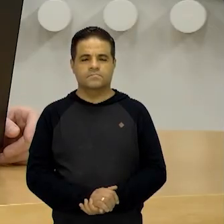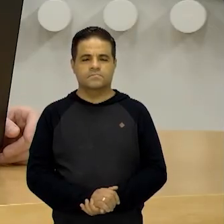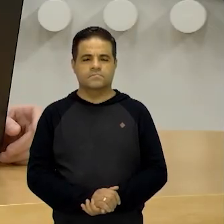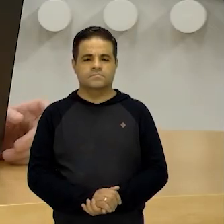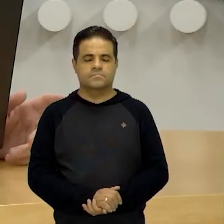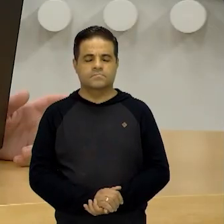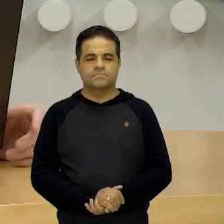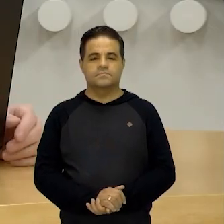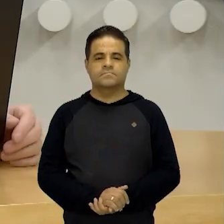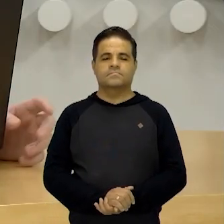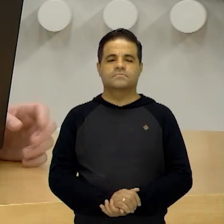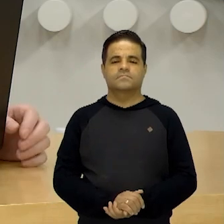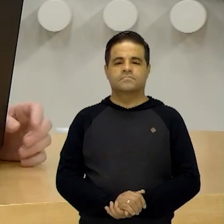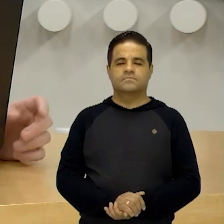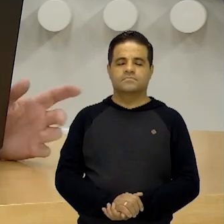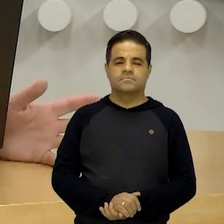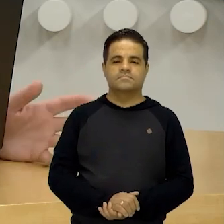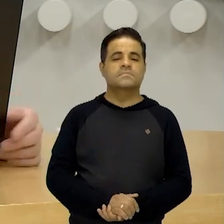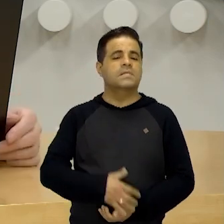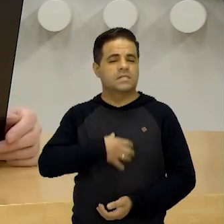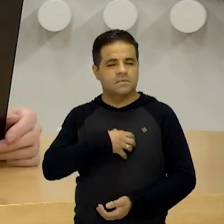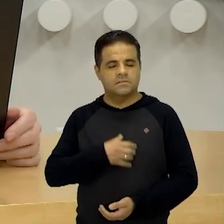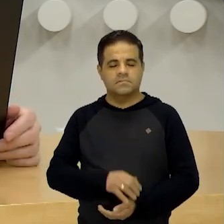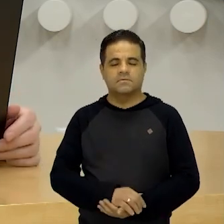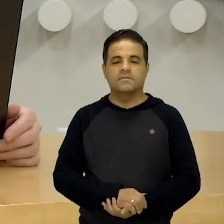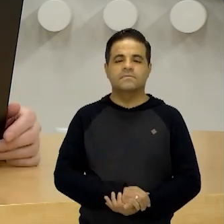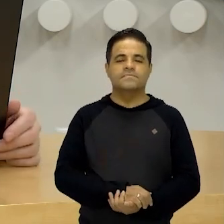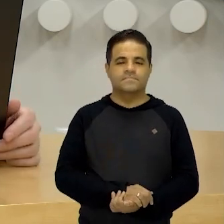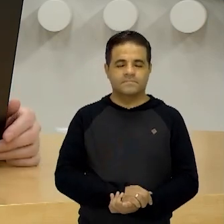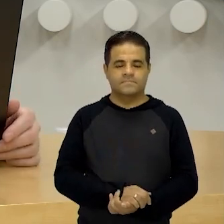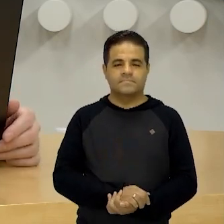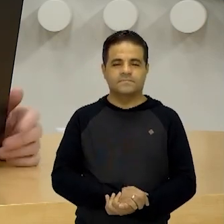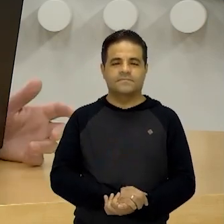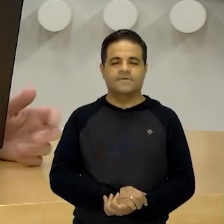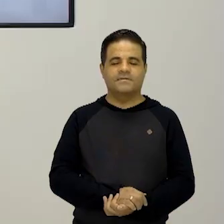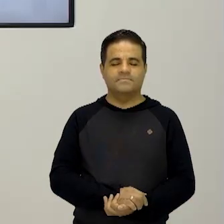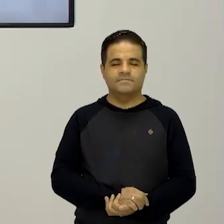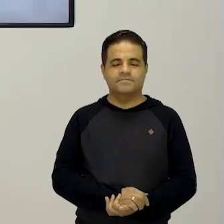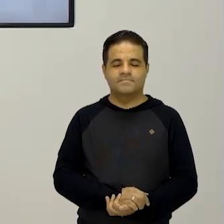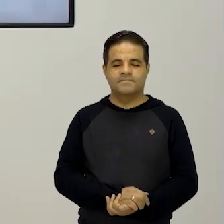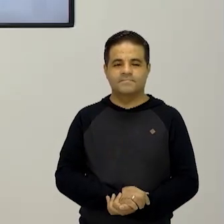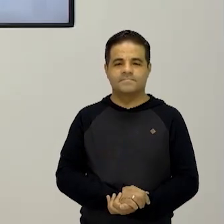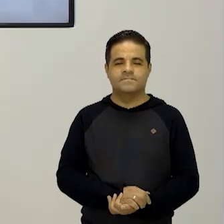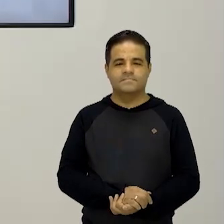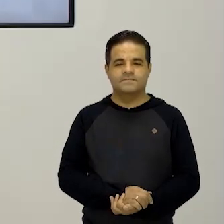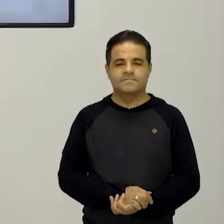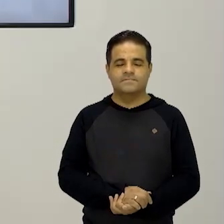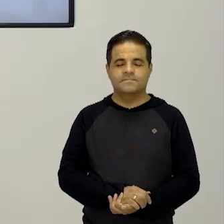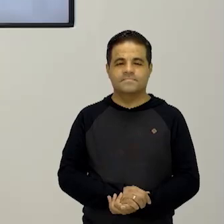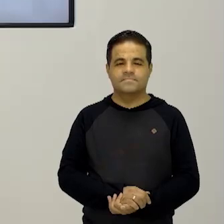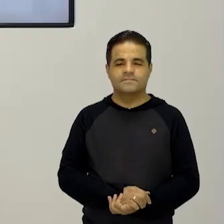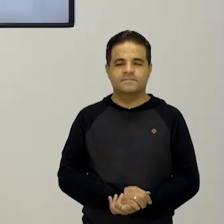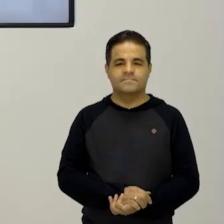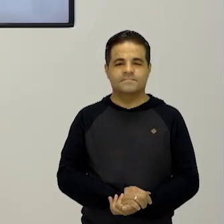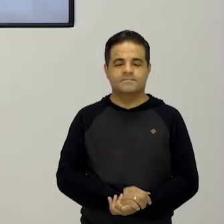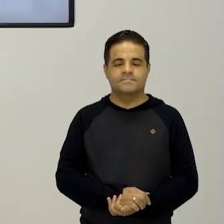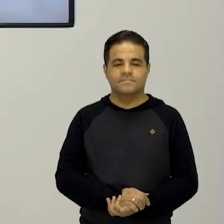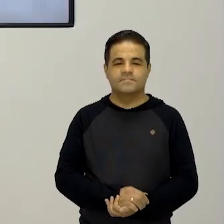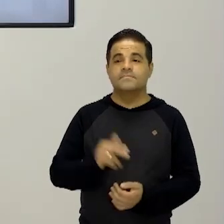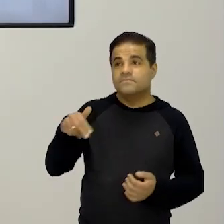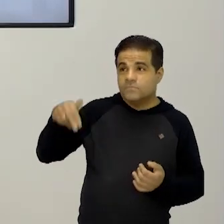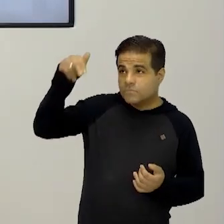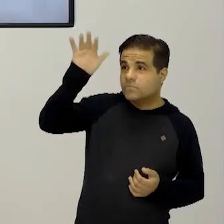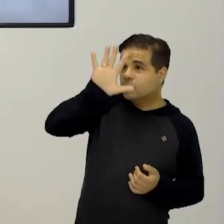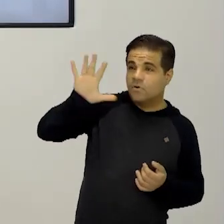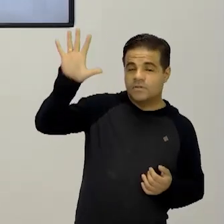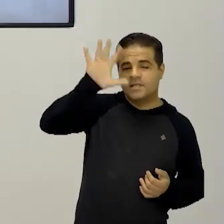to Salvador once, but I Salvador. didn't go to the beach. Ah, okay, right. So I don't know the Northeast, so Okay. I can't say anything